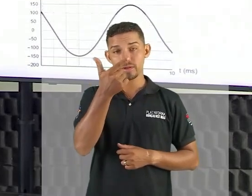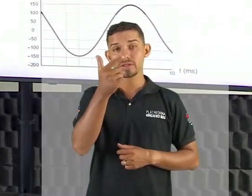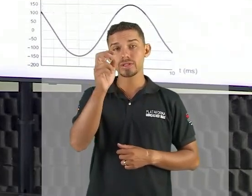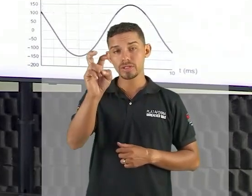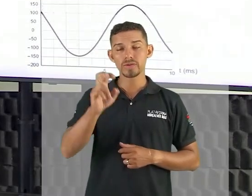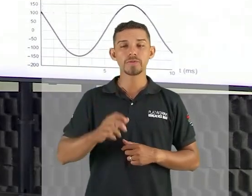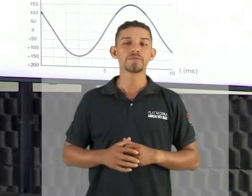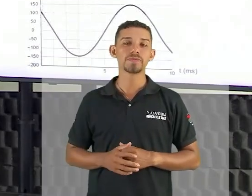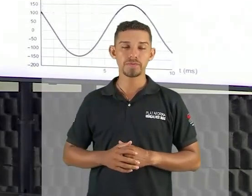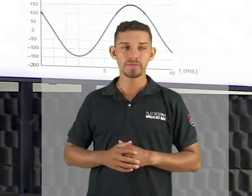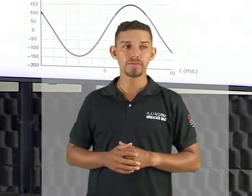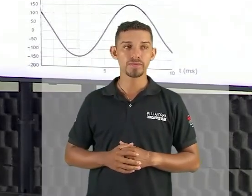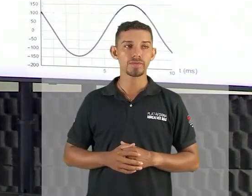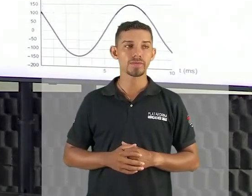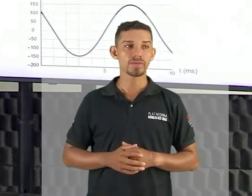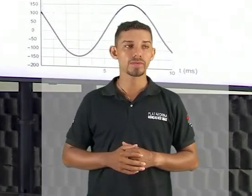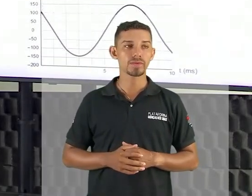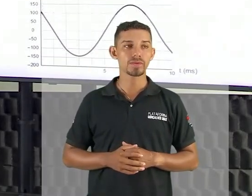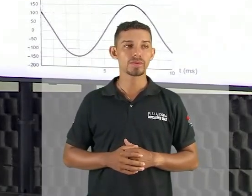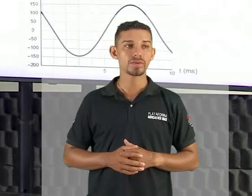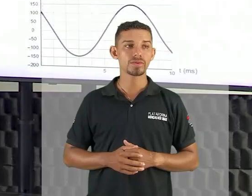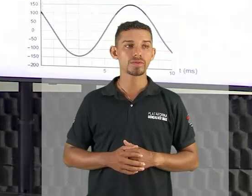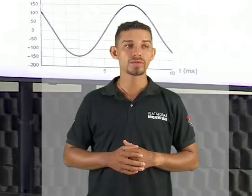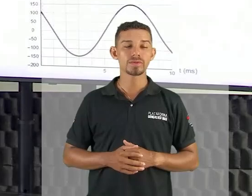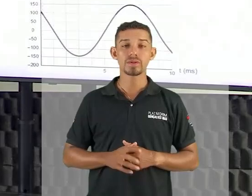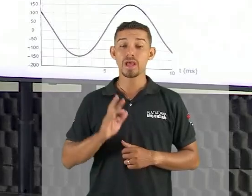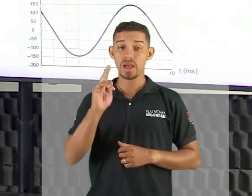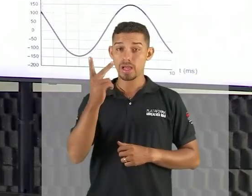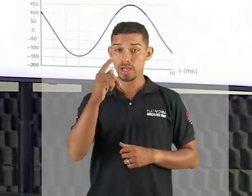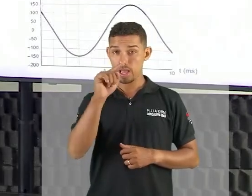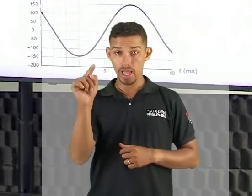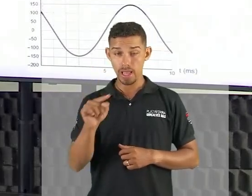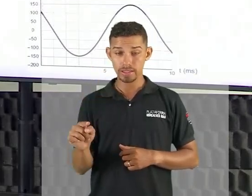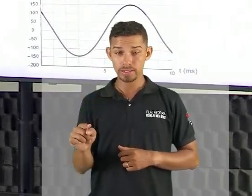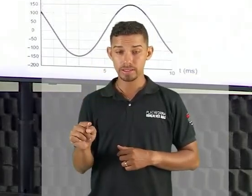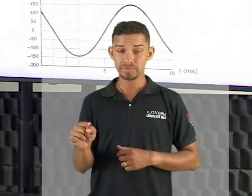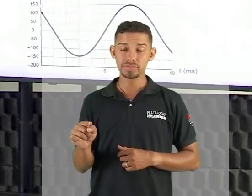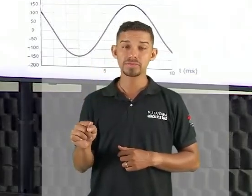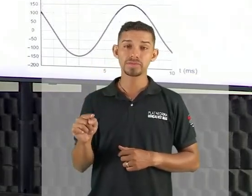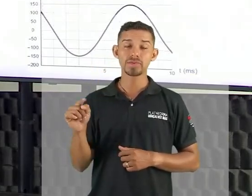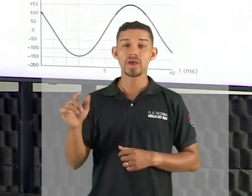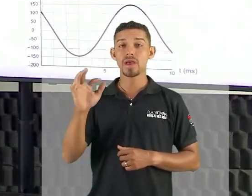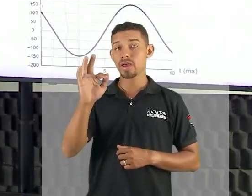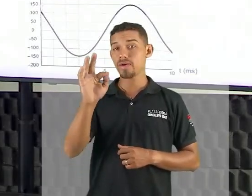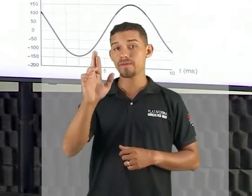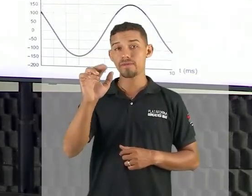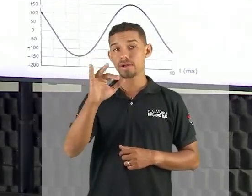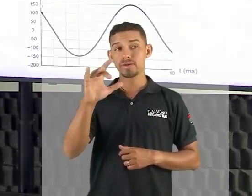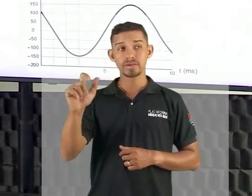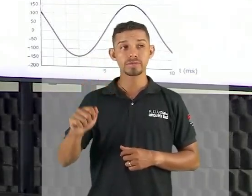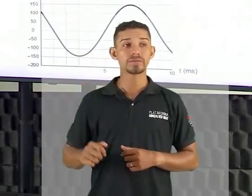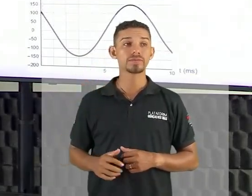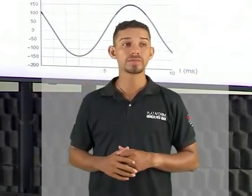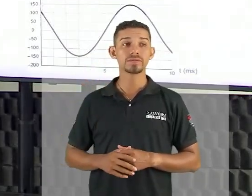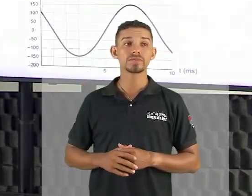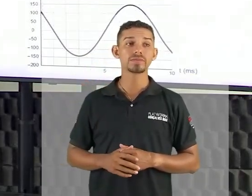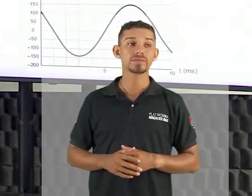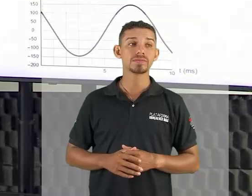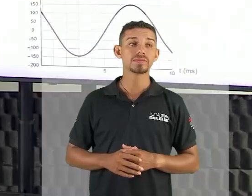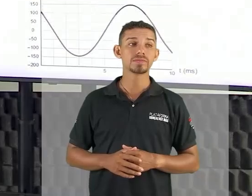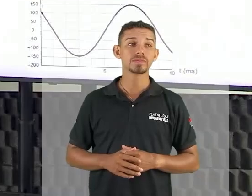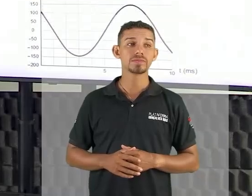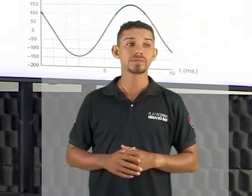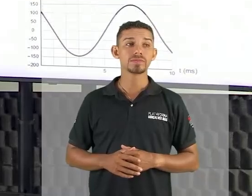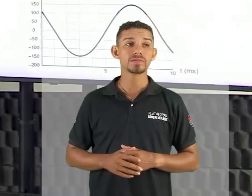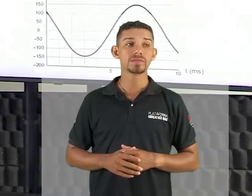125 valor herz é a unidade medida de frequência ou seja